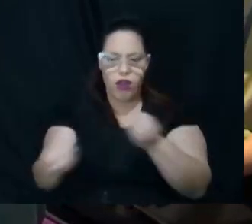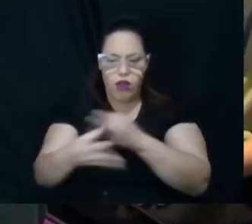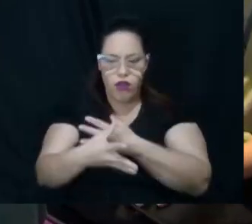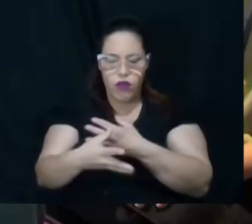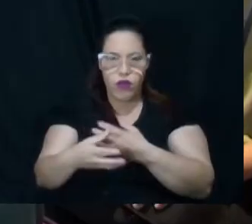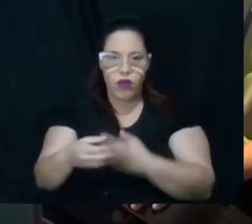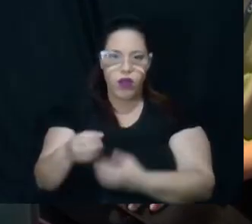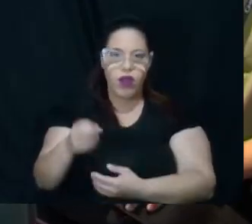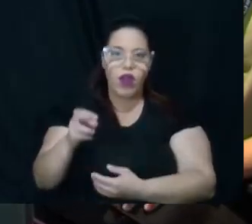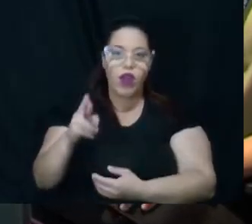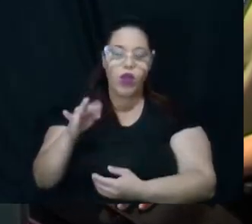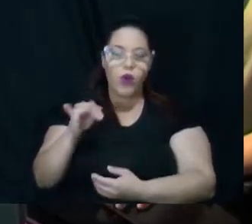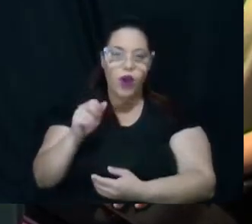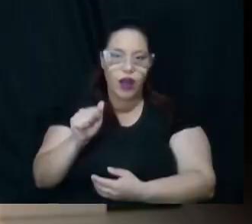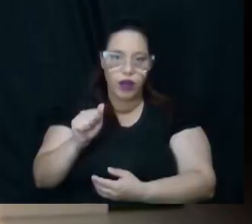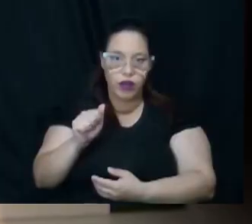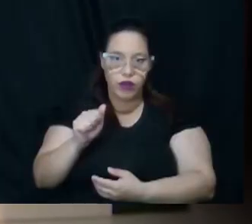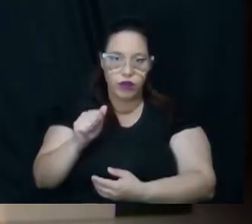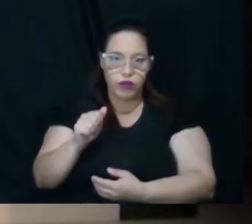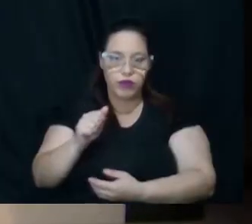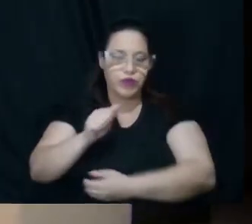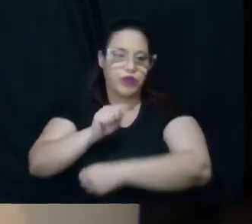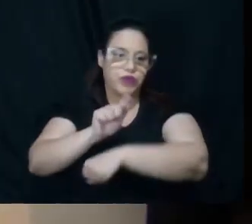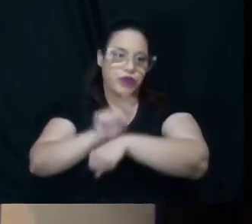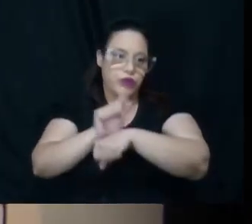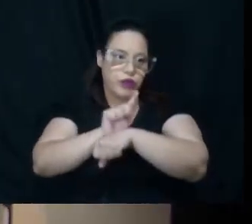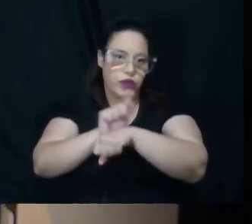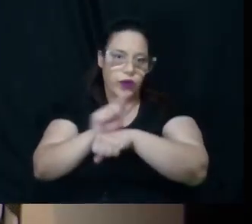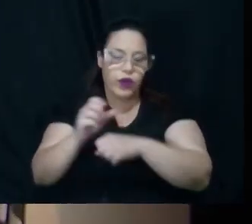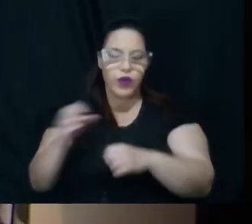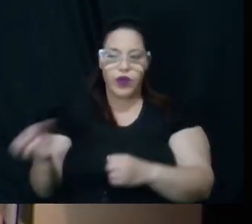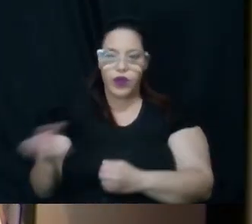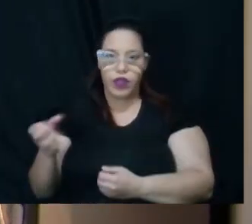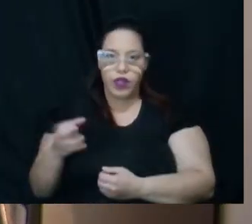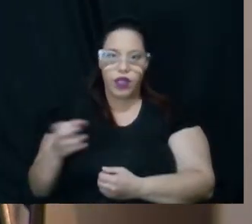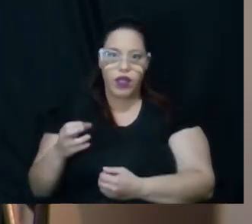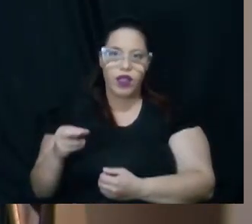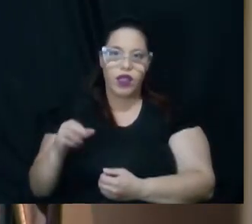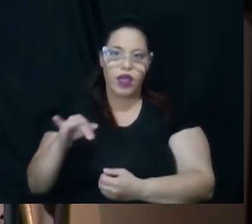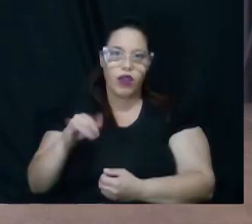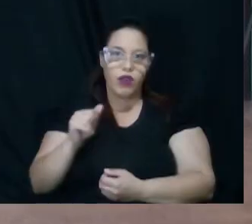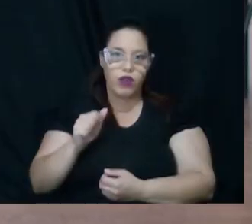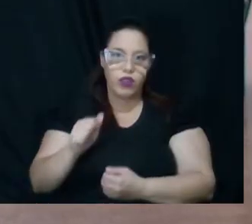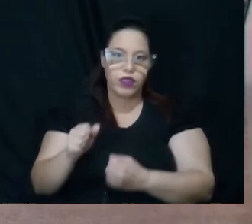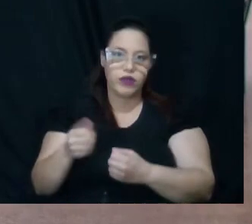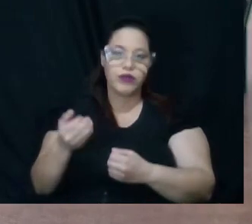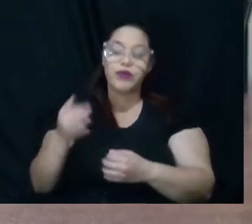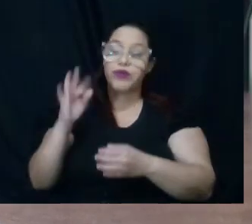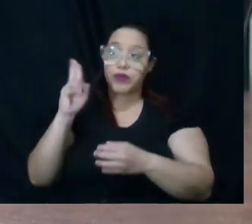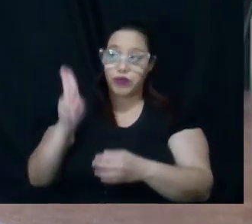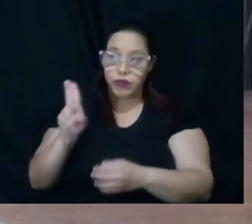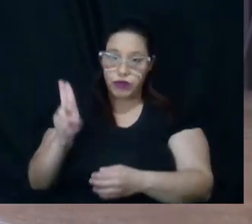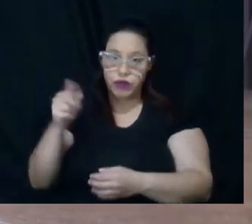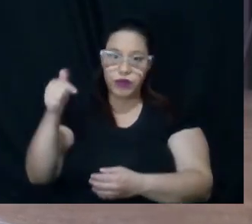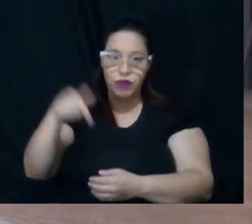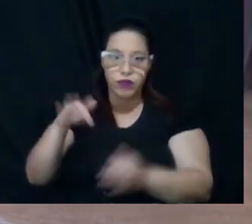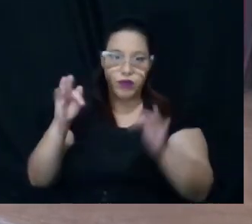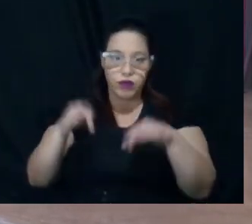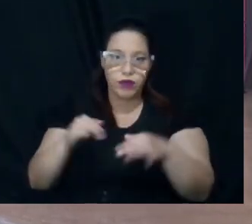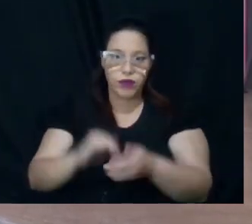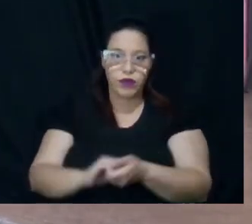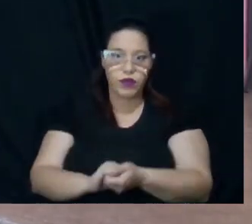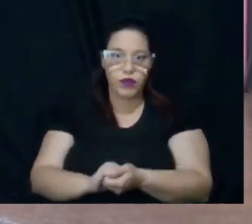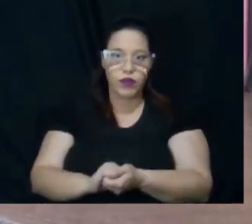inovação Como é o caso da Eduarda aluna de bacharelado em Ciência e Tecnologia da ilum que vai se formar ainda neste ano